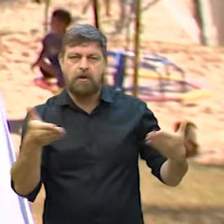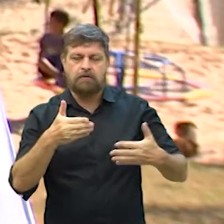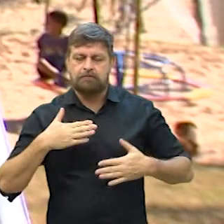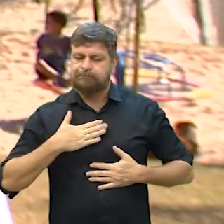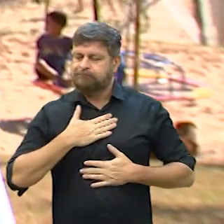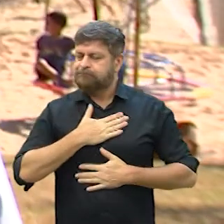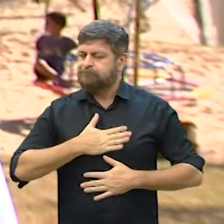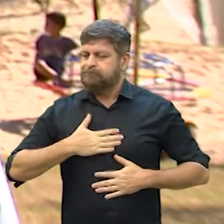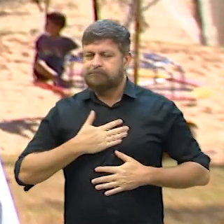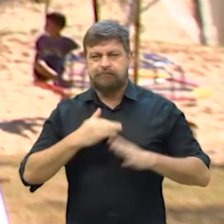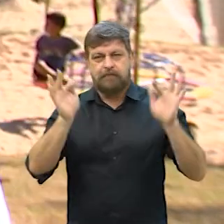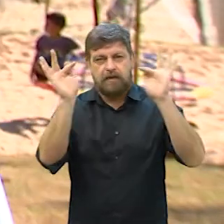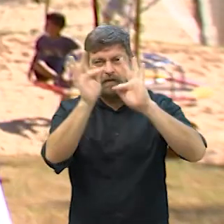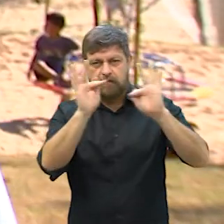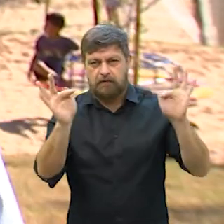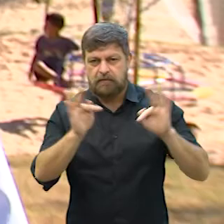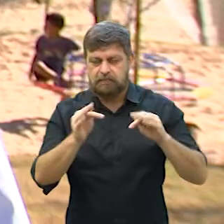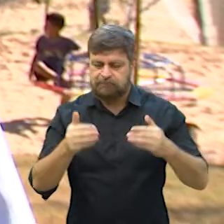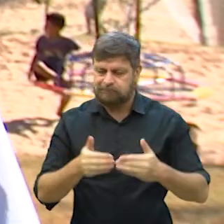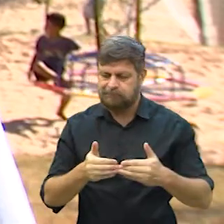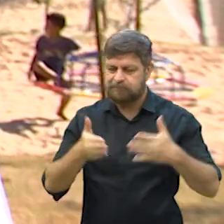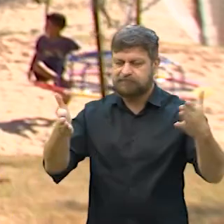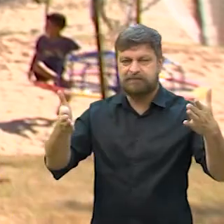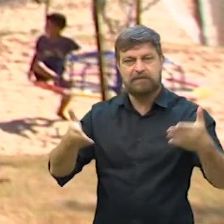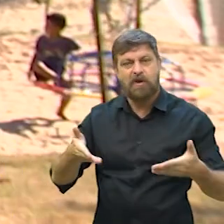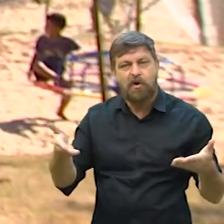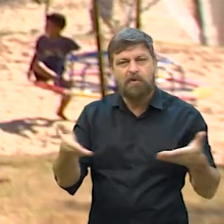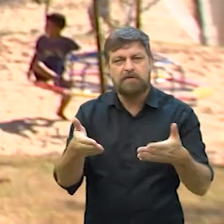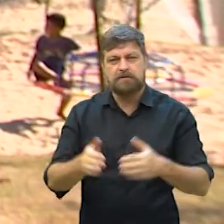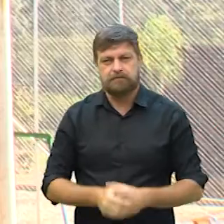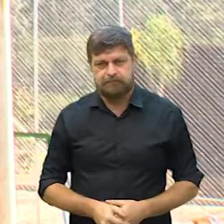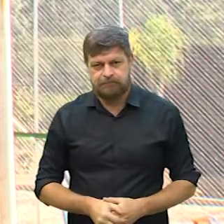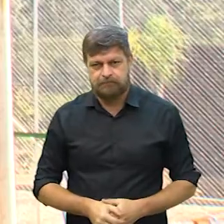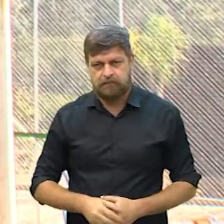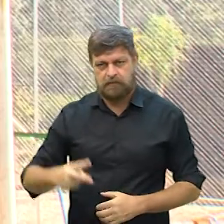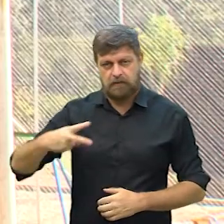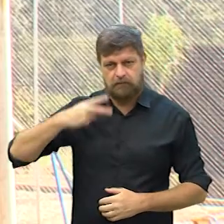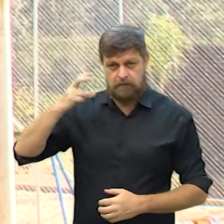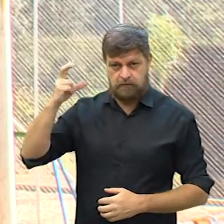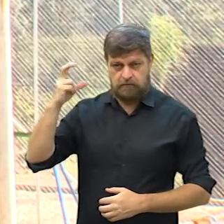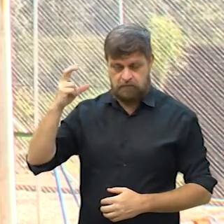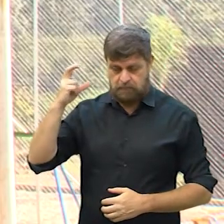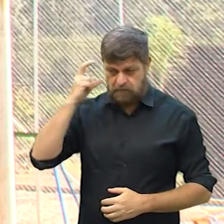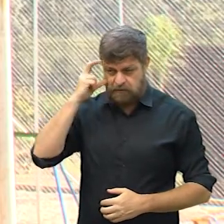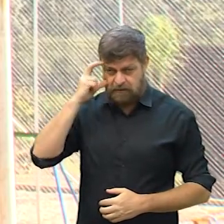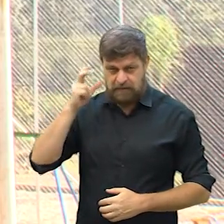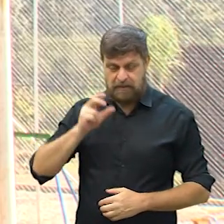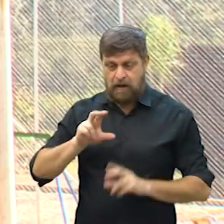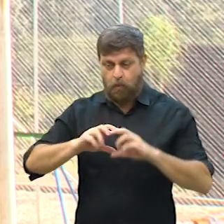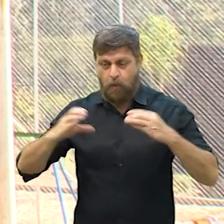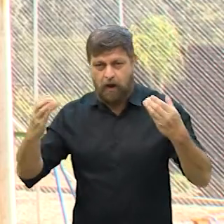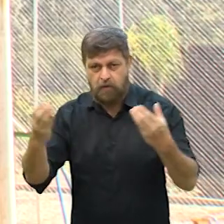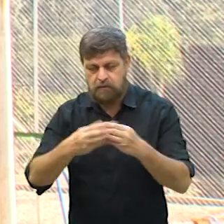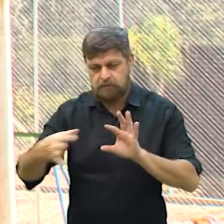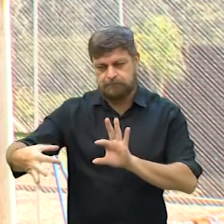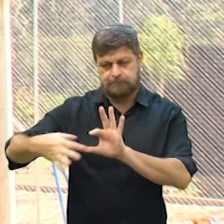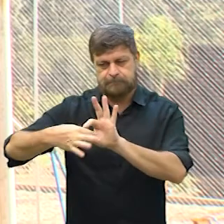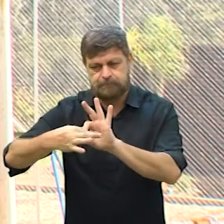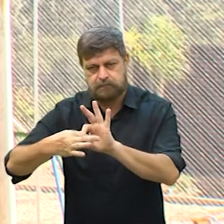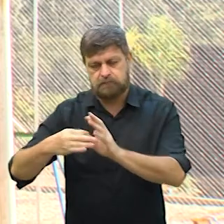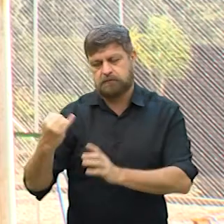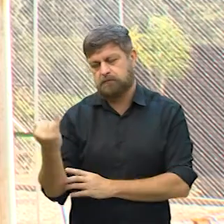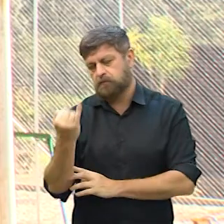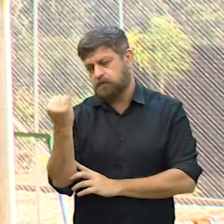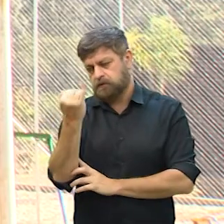hoje isso aqui para gente é uma grande felicidade tá entregando essa Praça aqui hoje a figura do vereador na comunidade